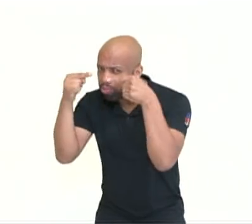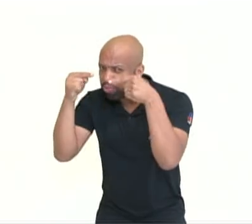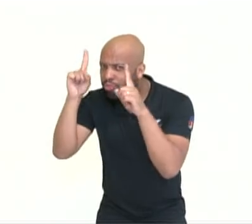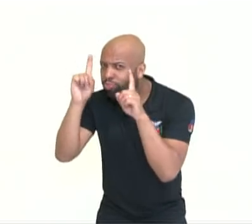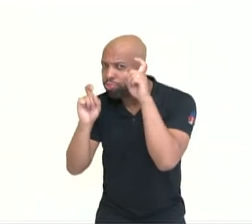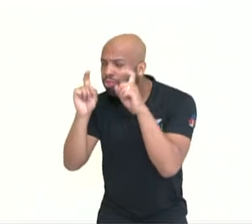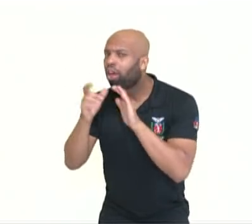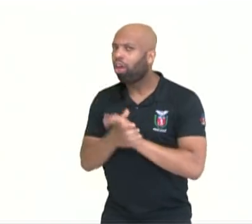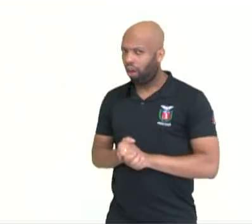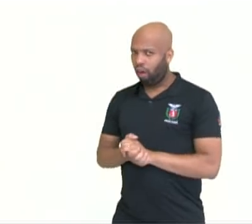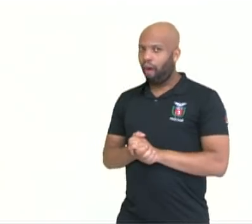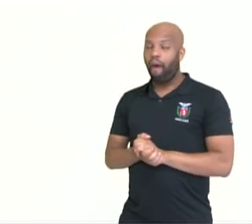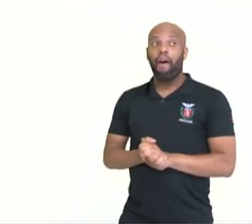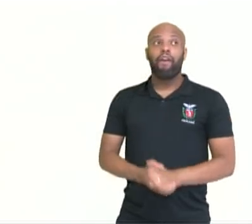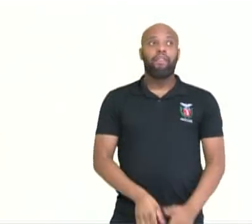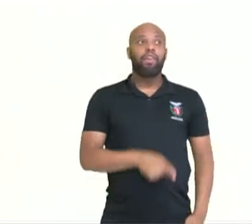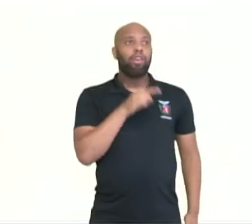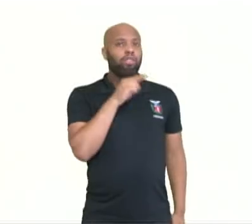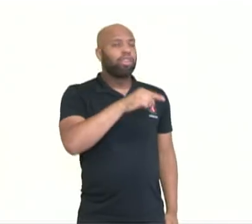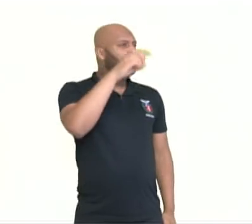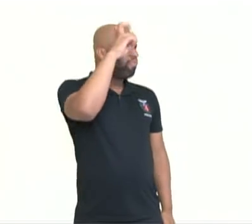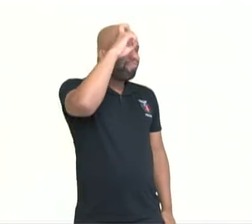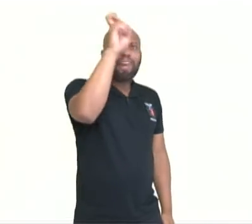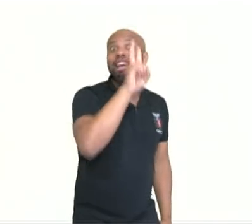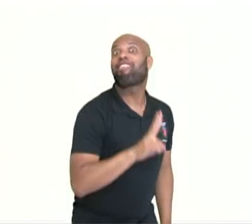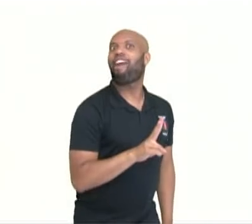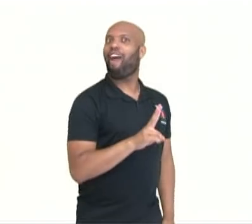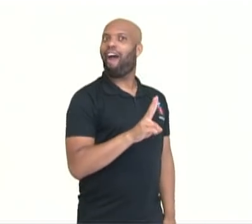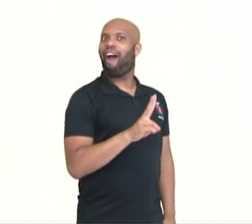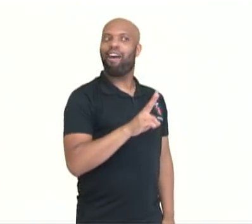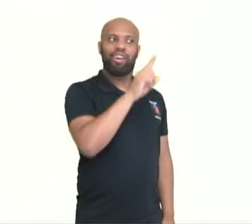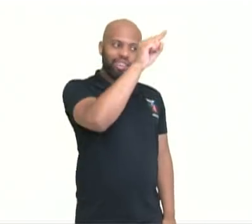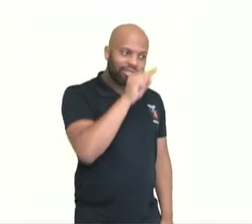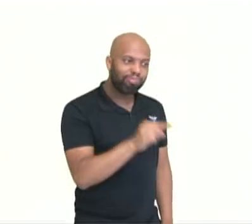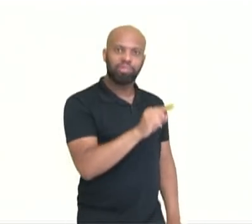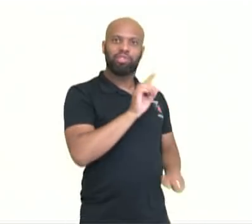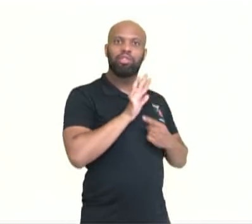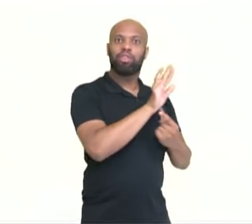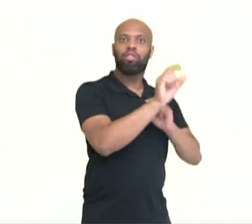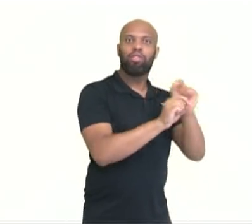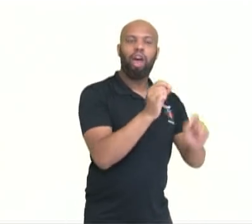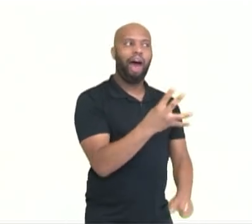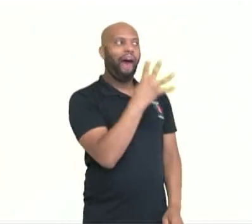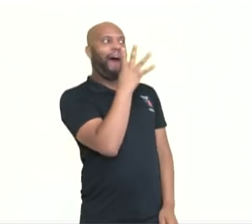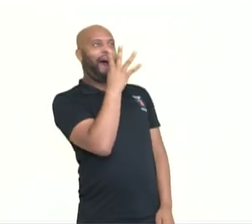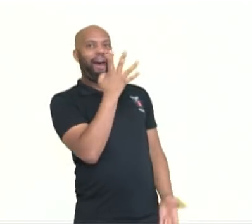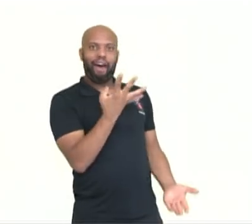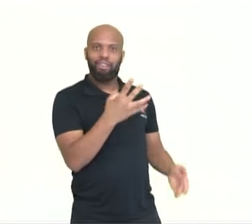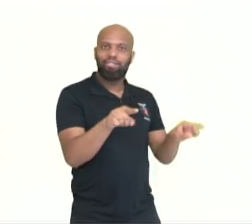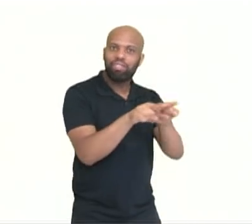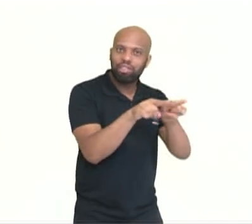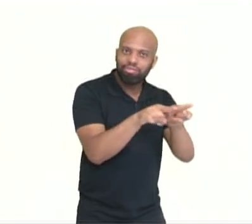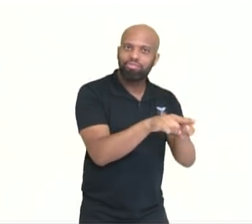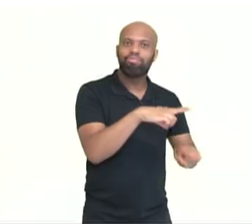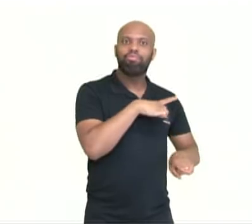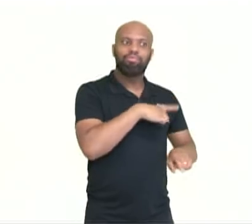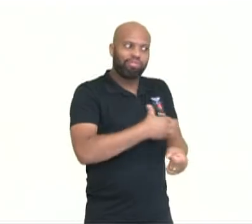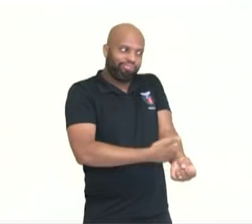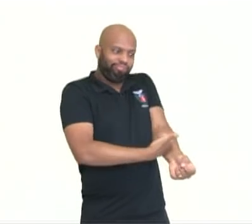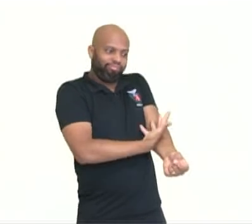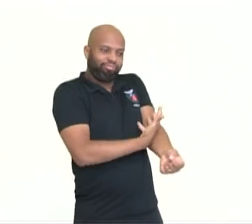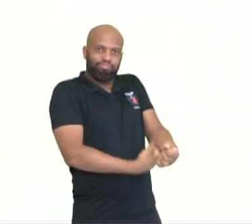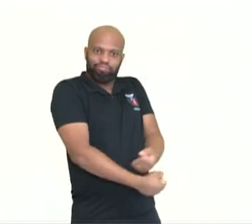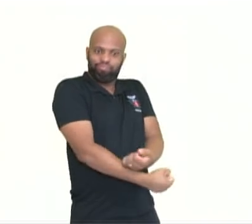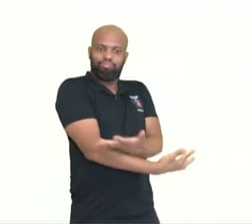é espertíssimo. Ponto de exclamação, mostra que eu estou admirada, que eu tenho uma emoção